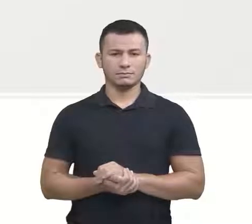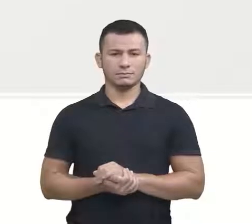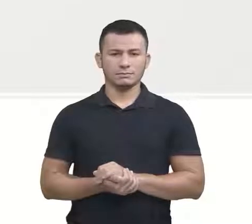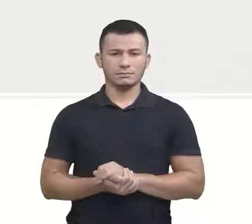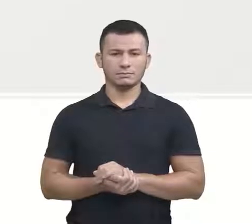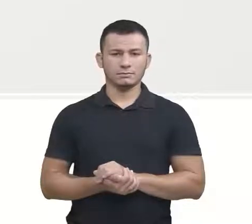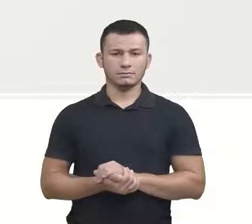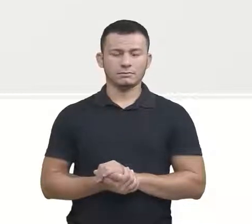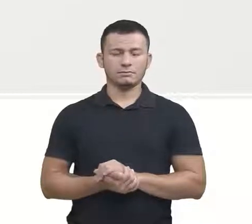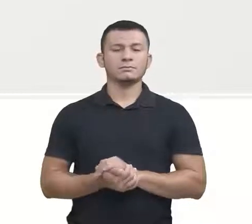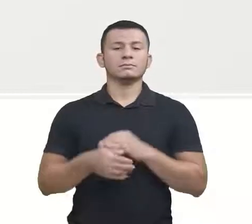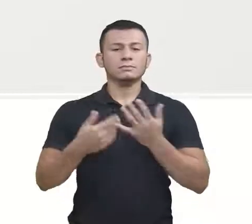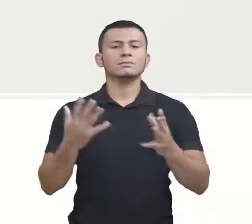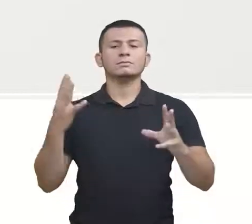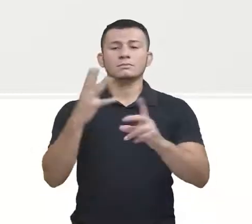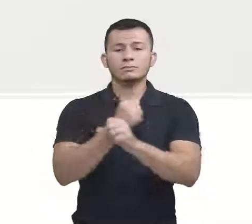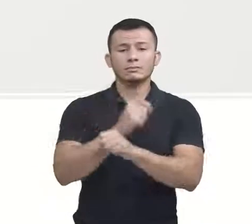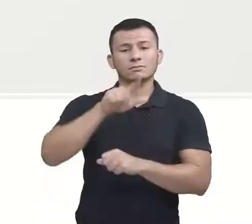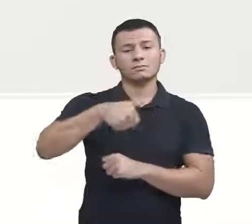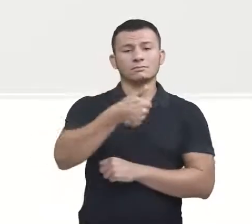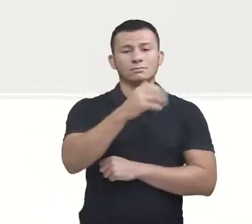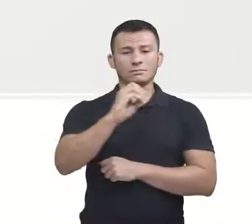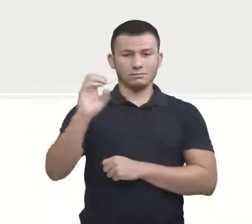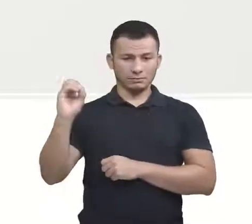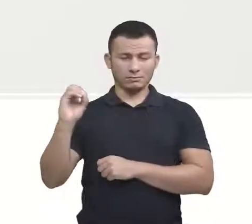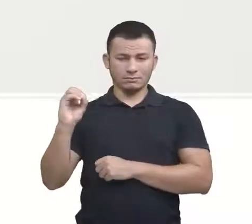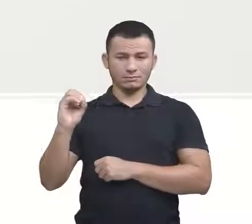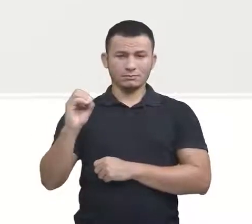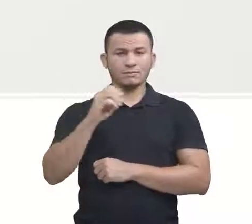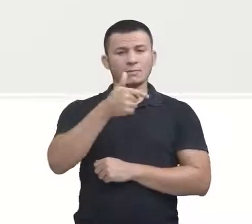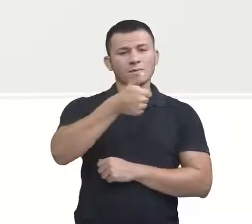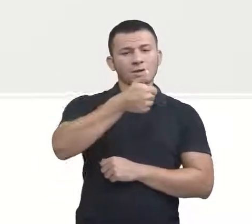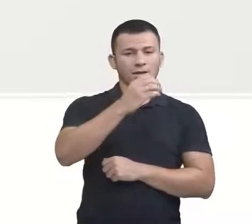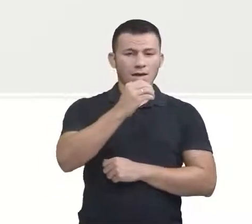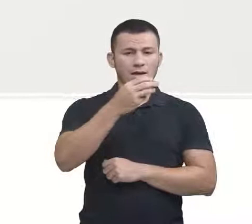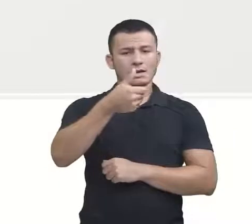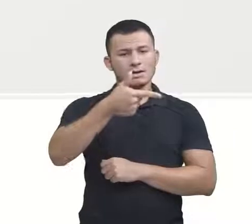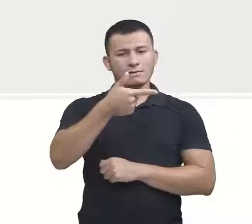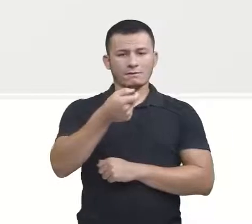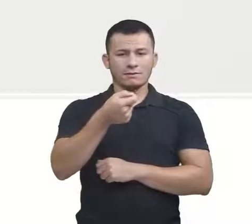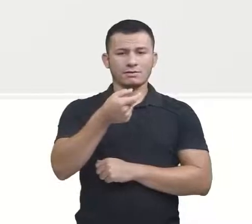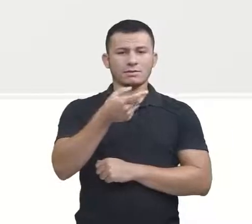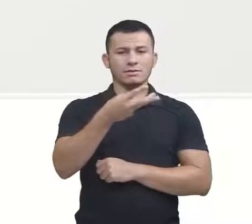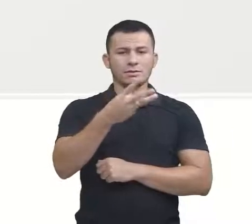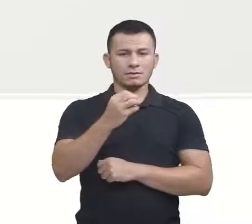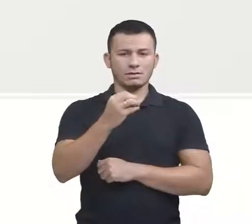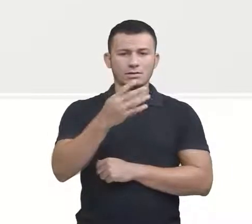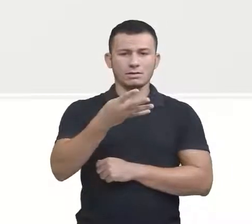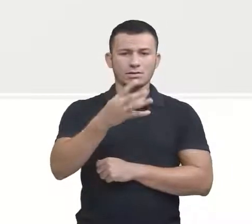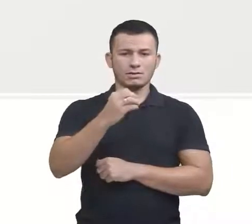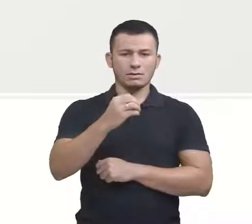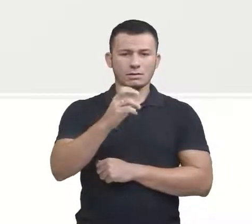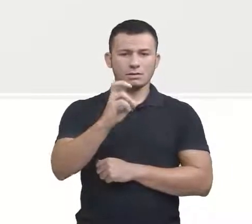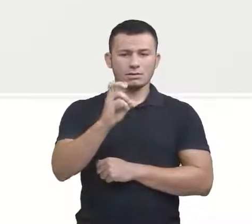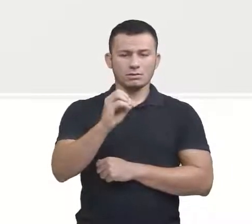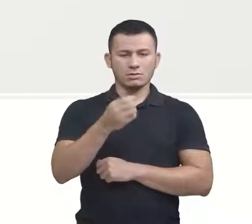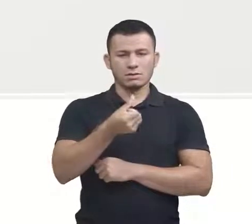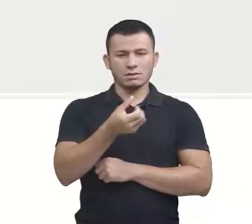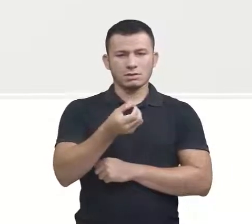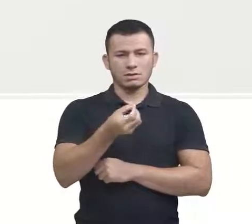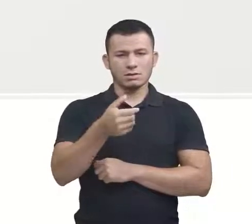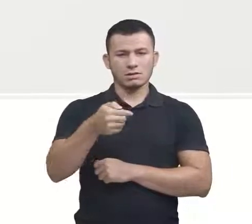que forma o que sem 10 20 30 40 50 60